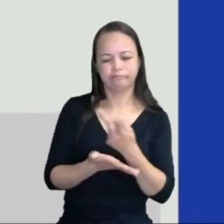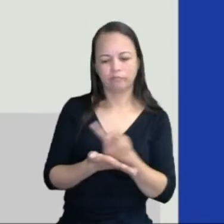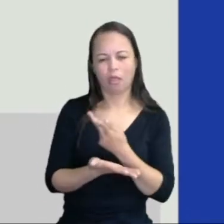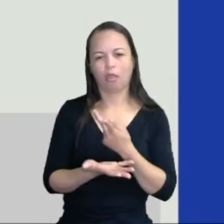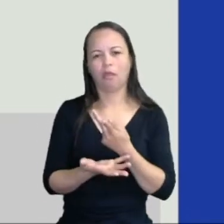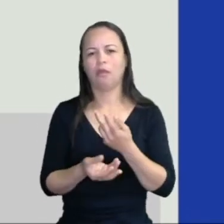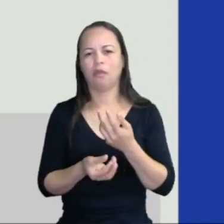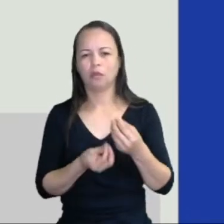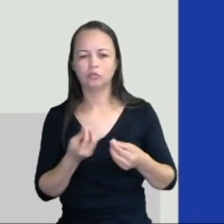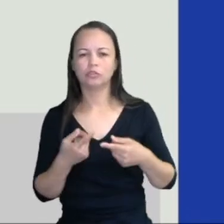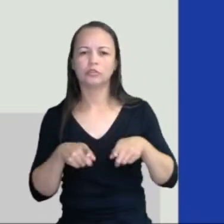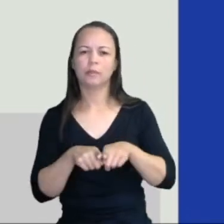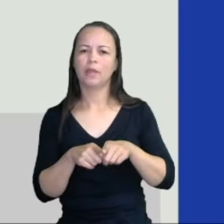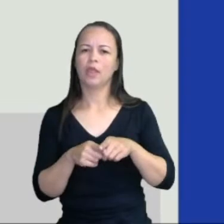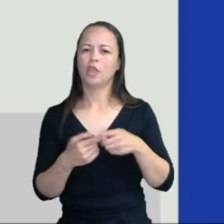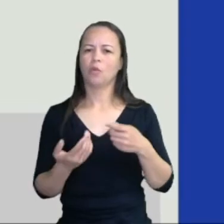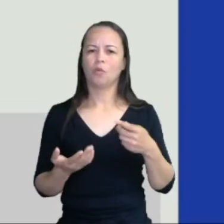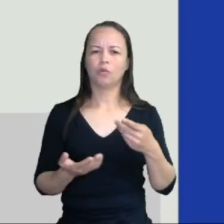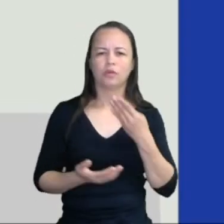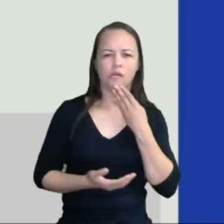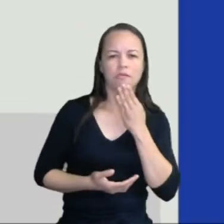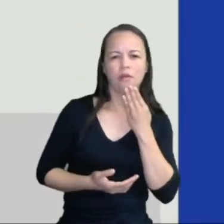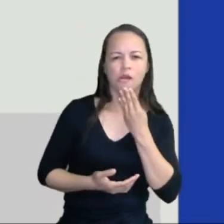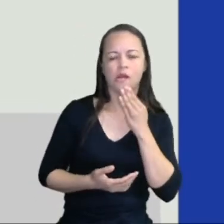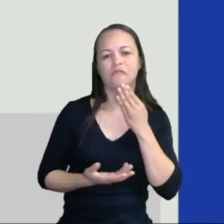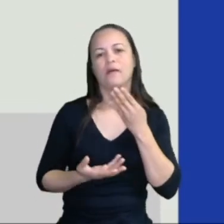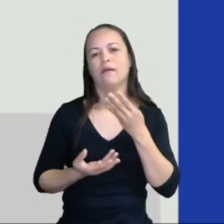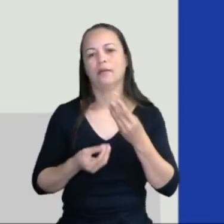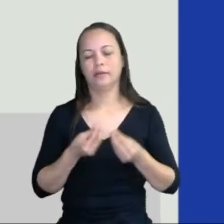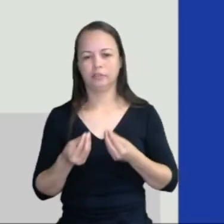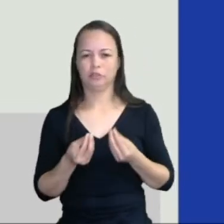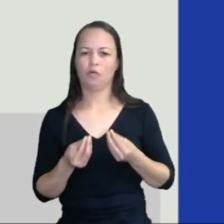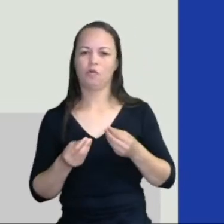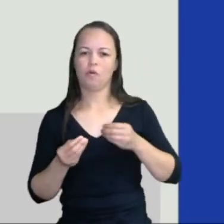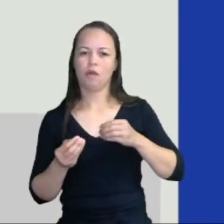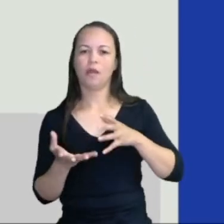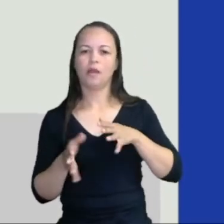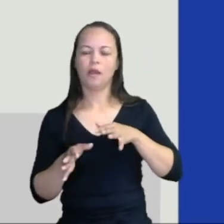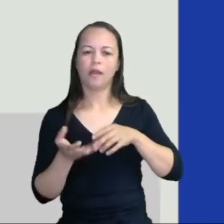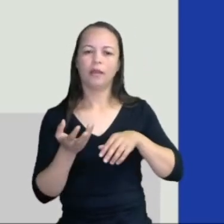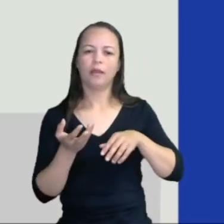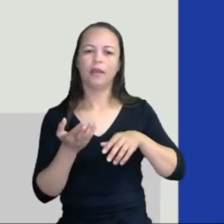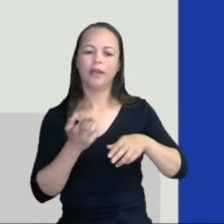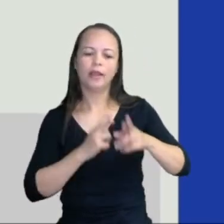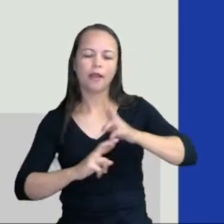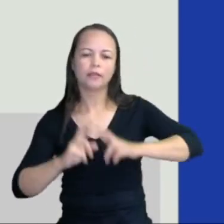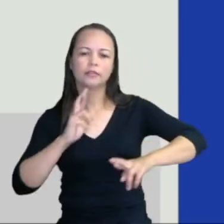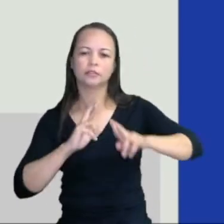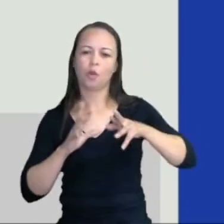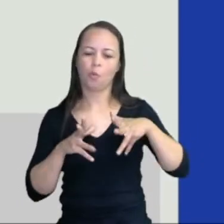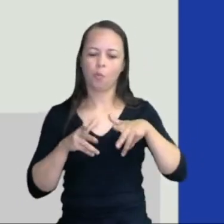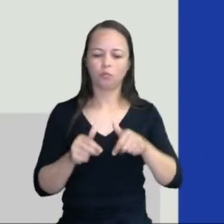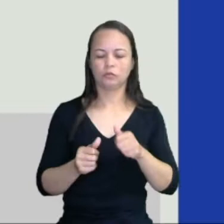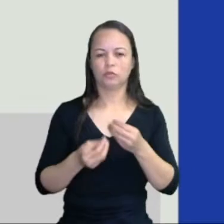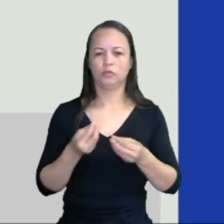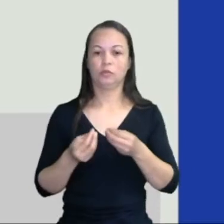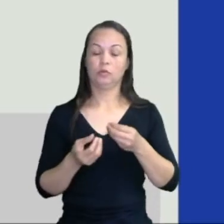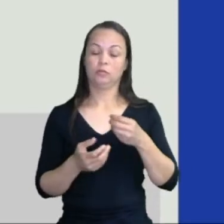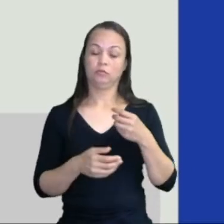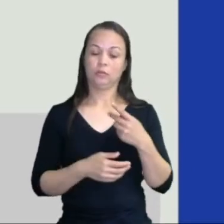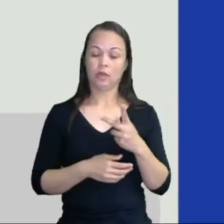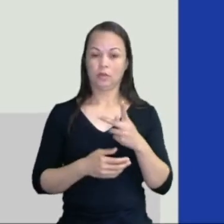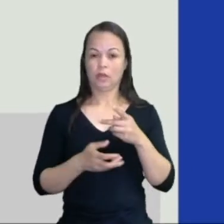de falhas com relação ao todo. Enquanto que a divisão, espera-se ou na sua